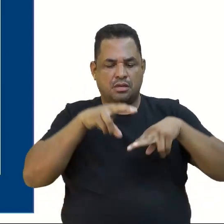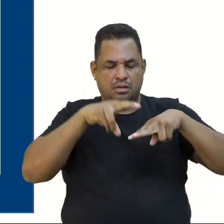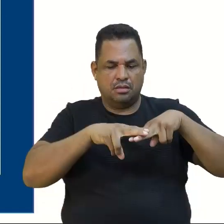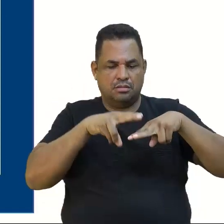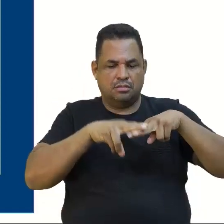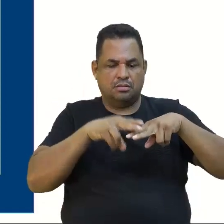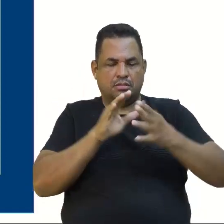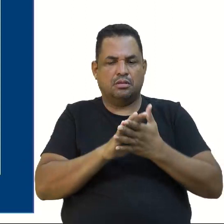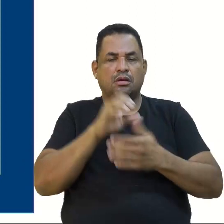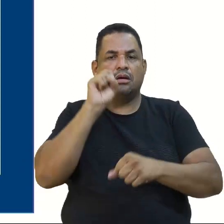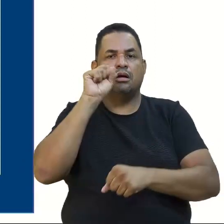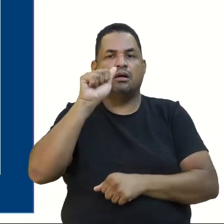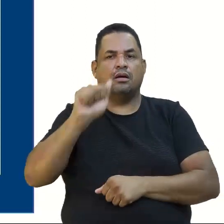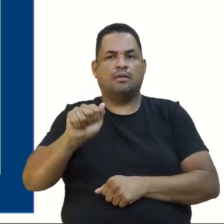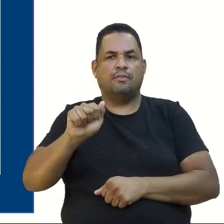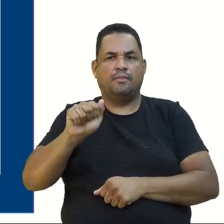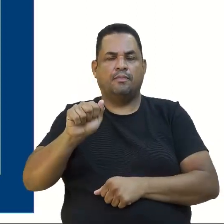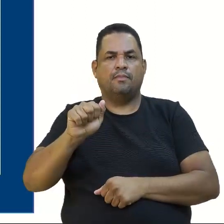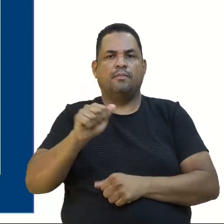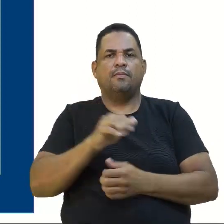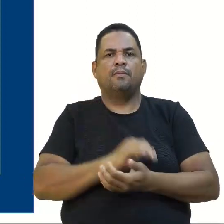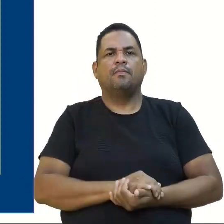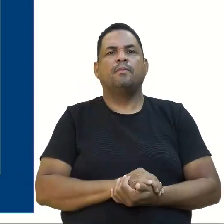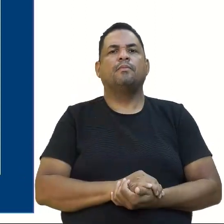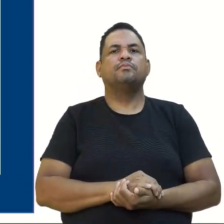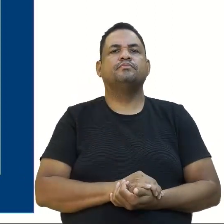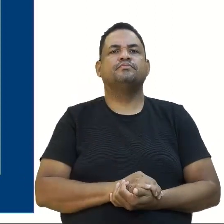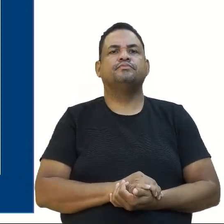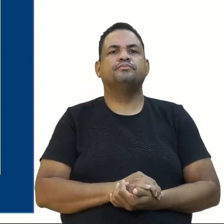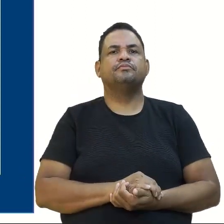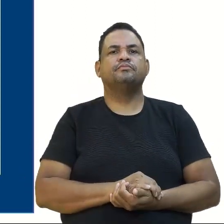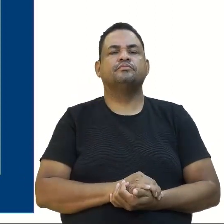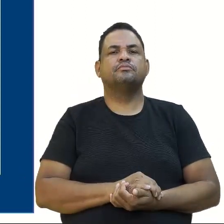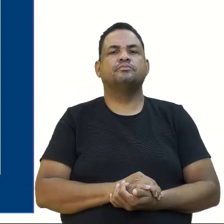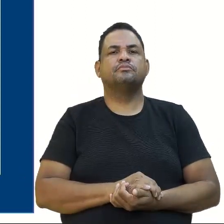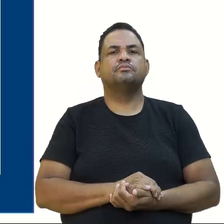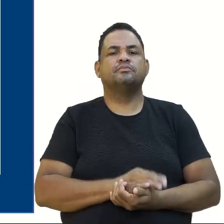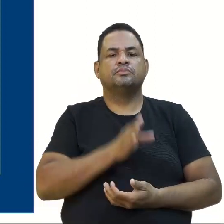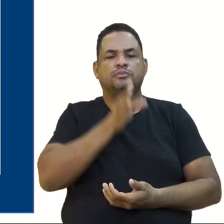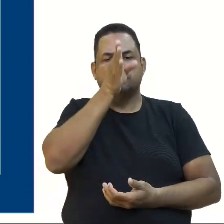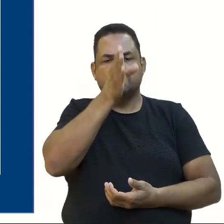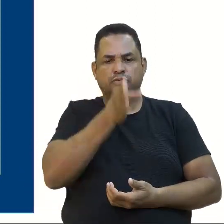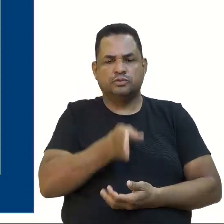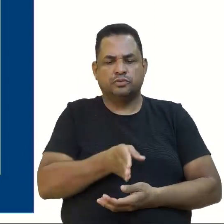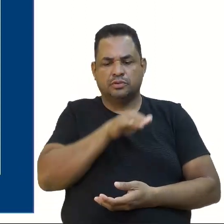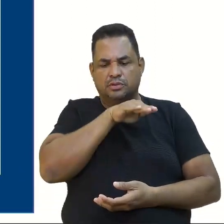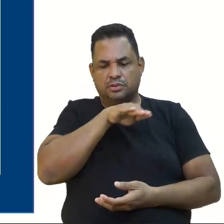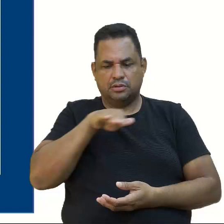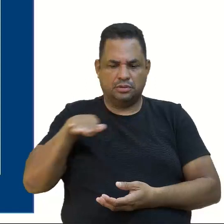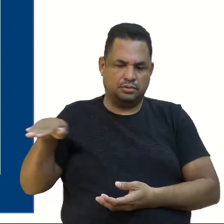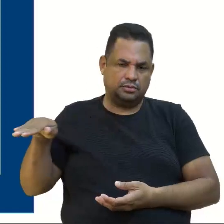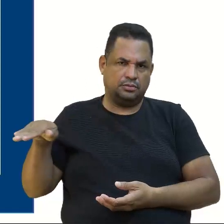Vamos lá. Coluna, linha. Coluna, linha.